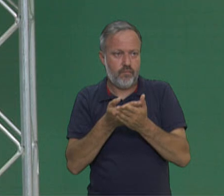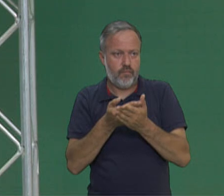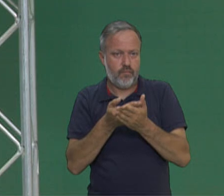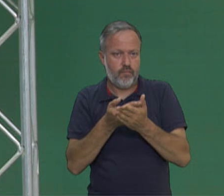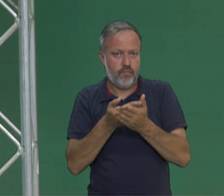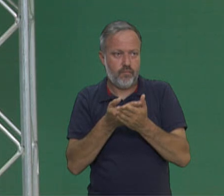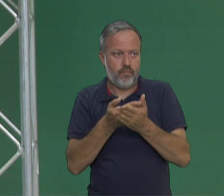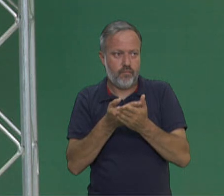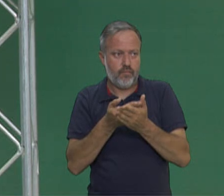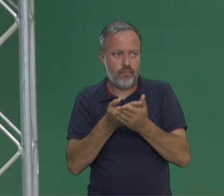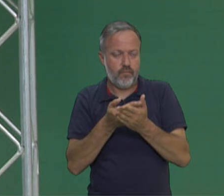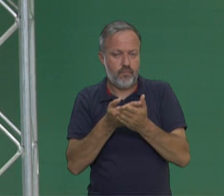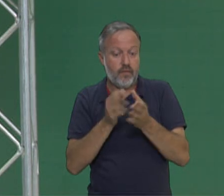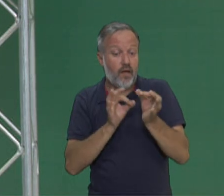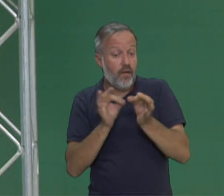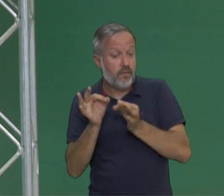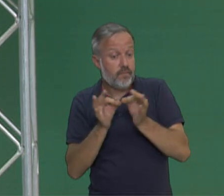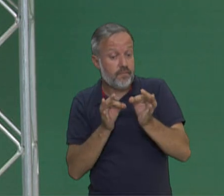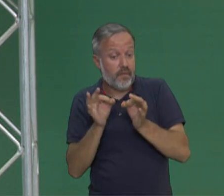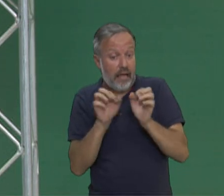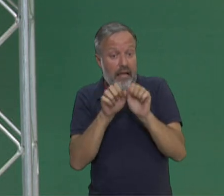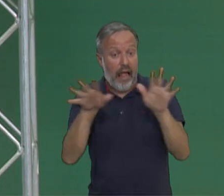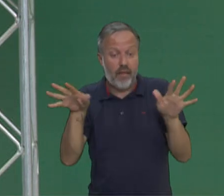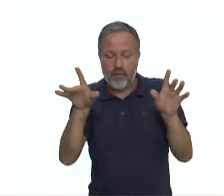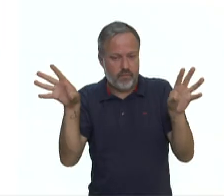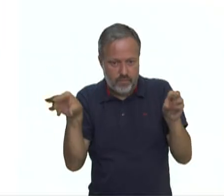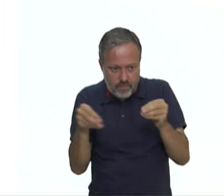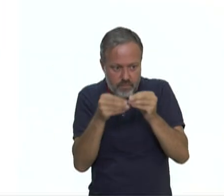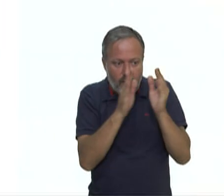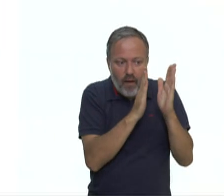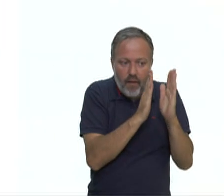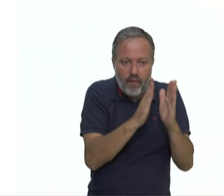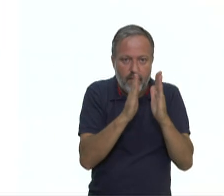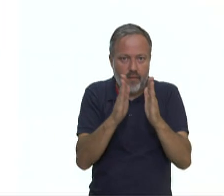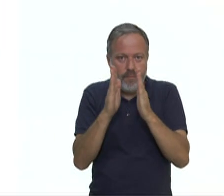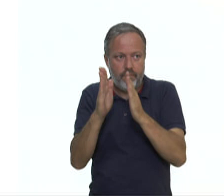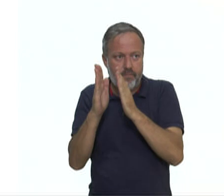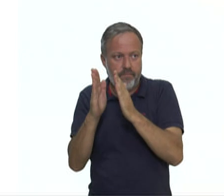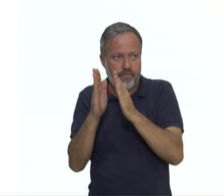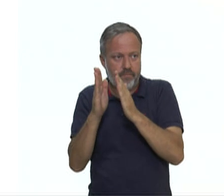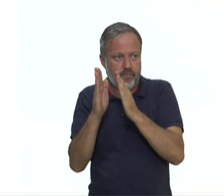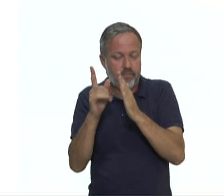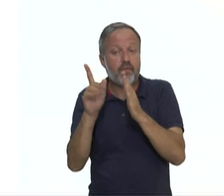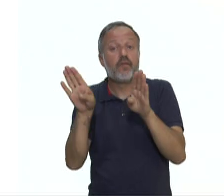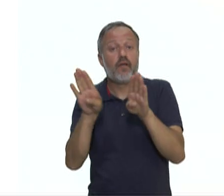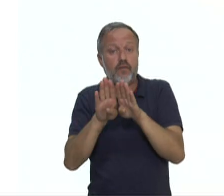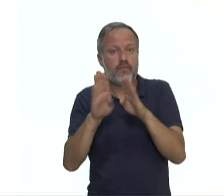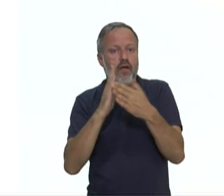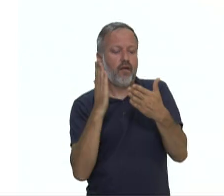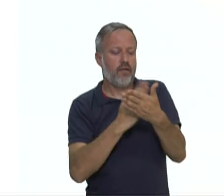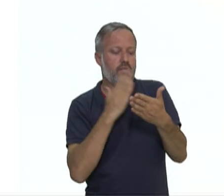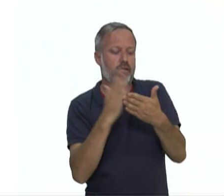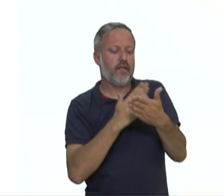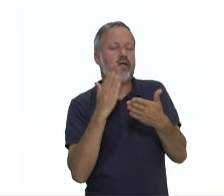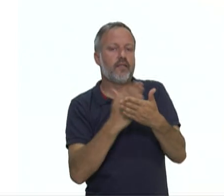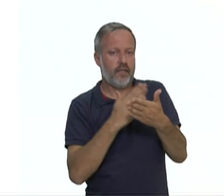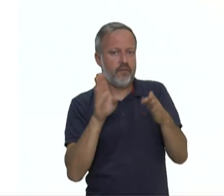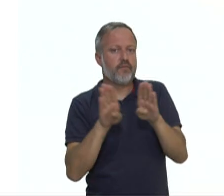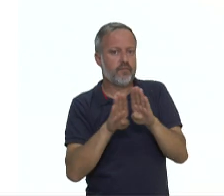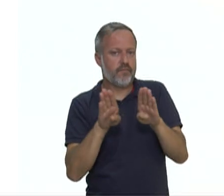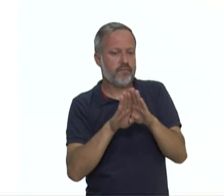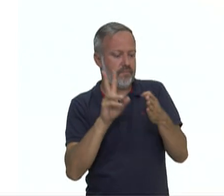É muito difícil a gente organizar as coisas quando elas estão espalhadas, soltas. Estar com o caderno para anotar os pontos importantes, é o objetivo de aula,